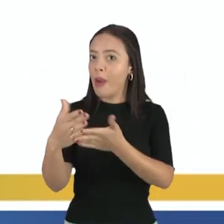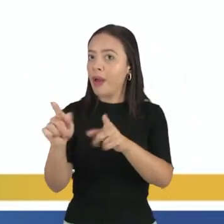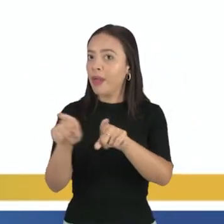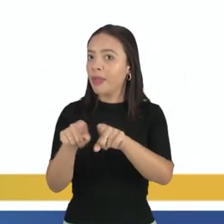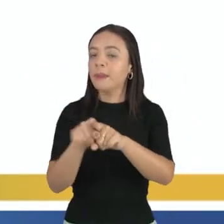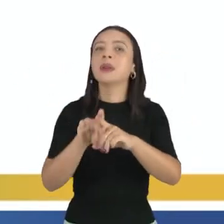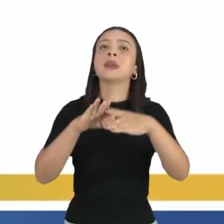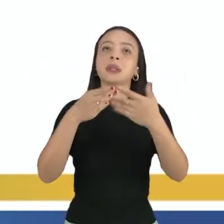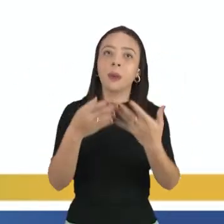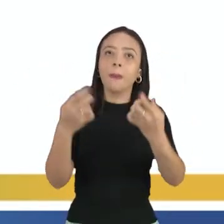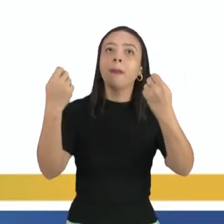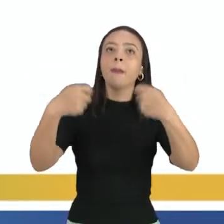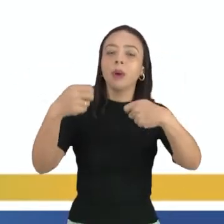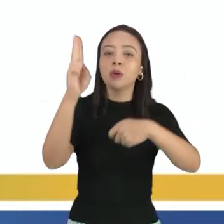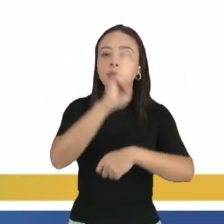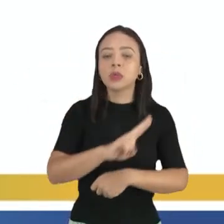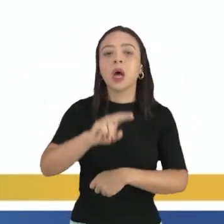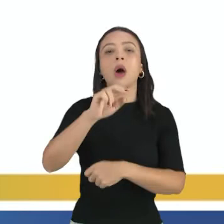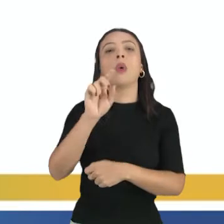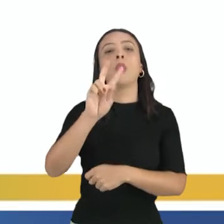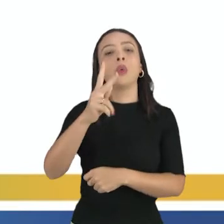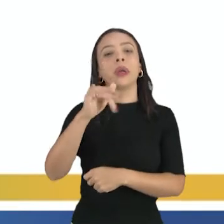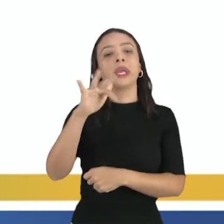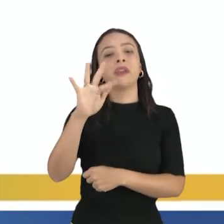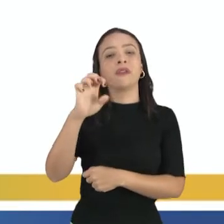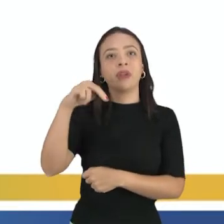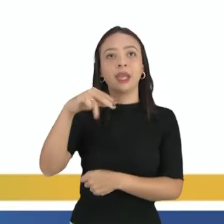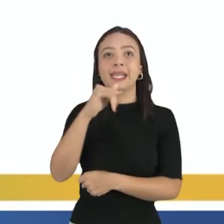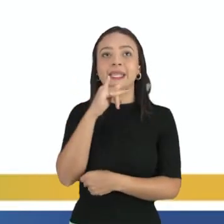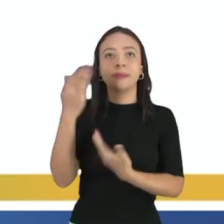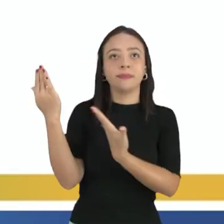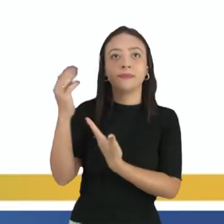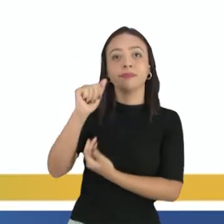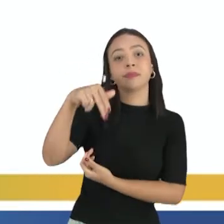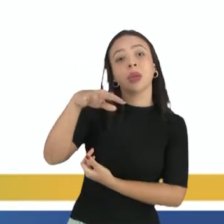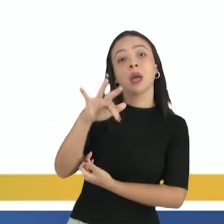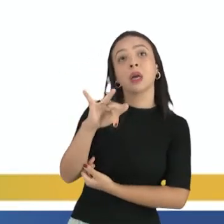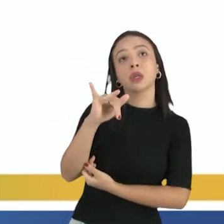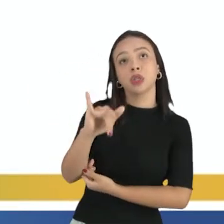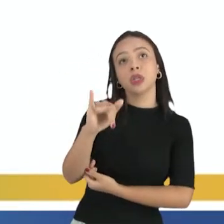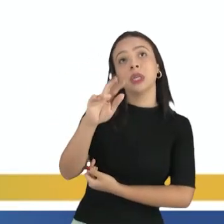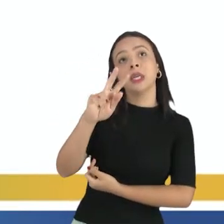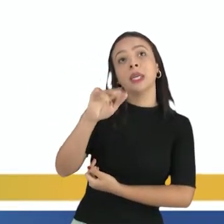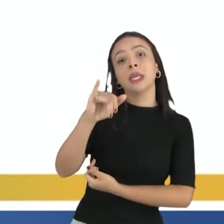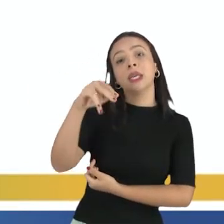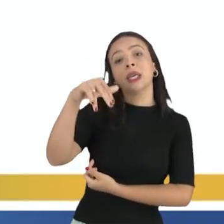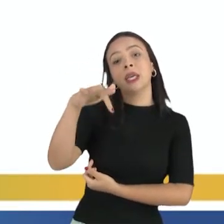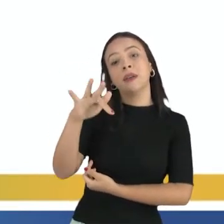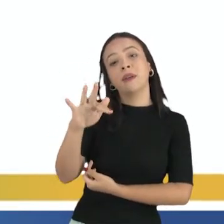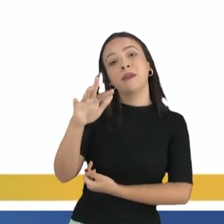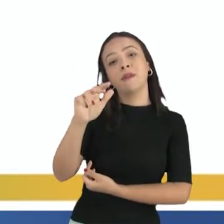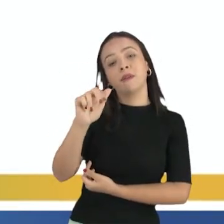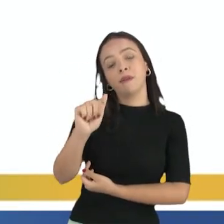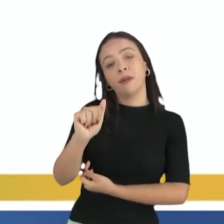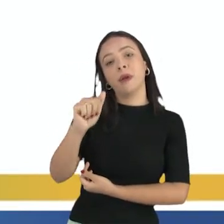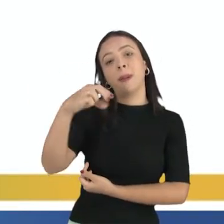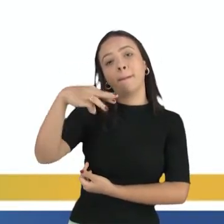nós temos que utilizar o hífen. Exemplo, anti-inflamatório, anti-inflacionário,